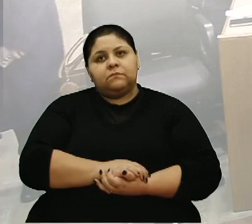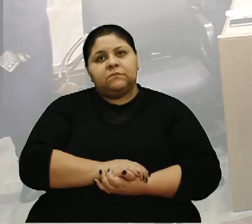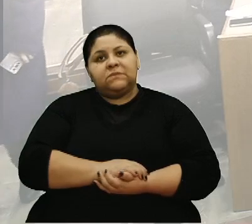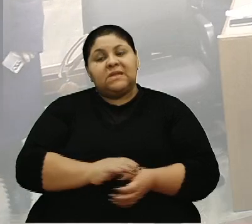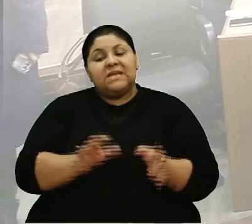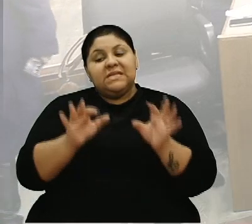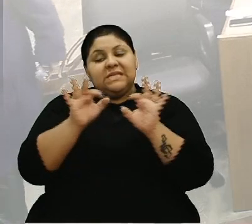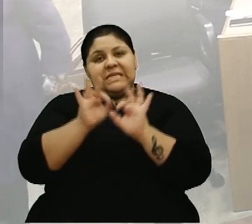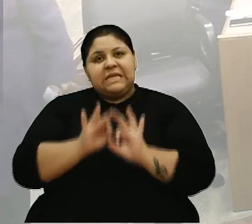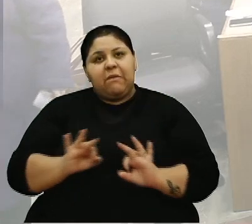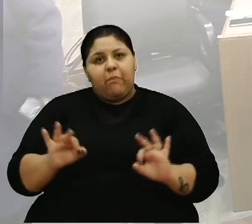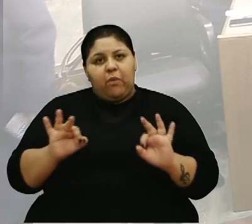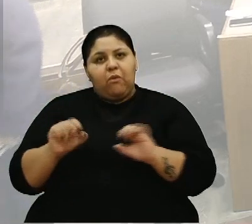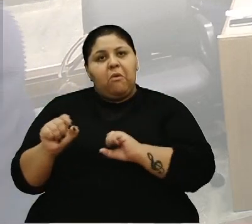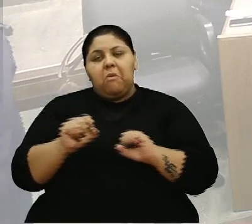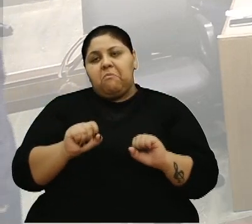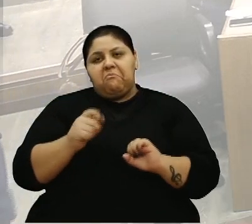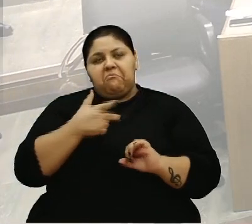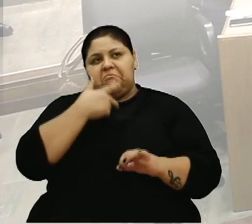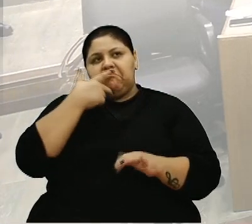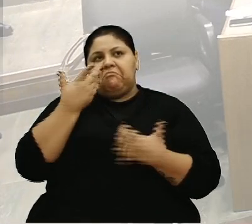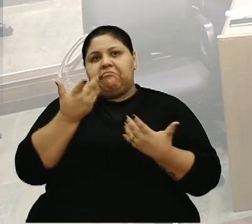simplista, né? Se poderia dizer,